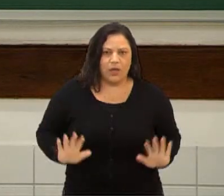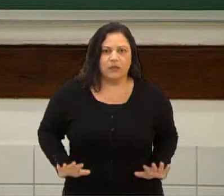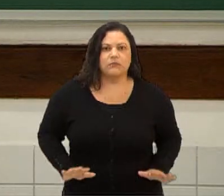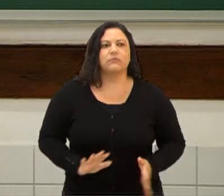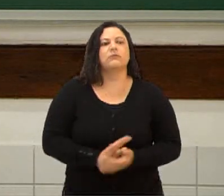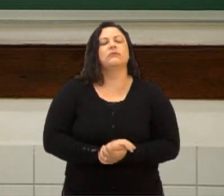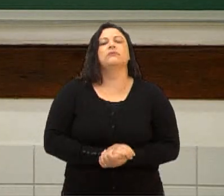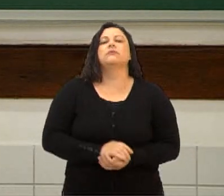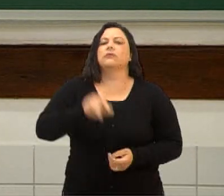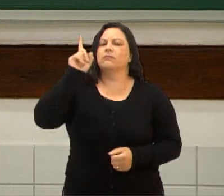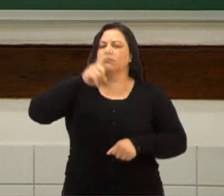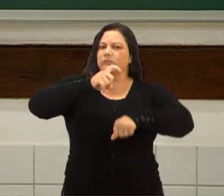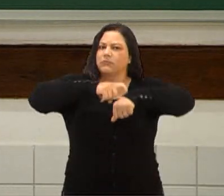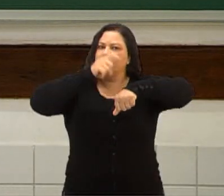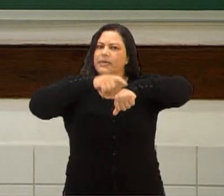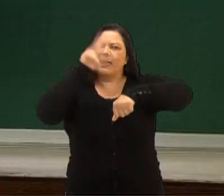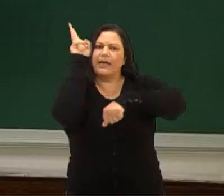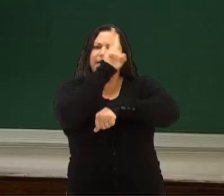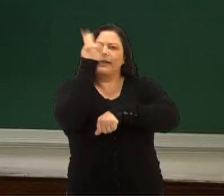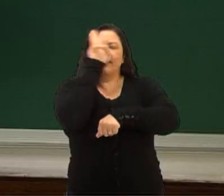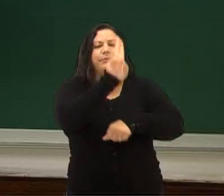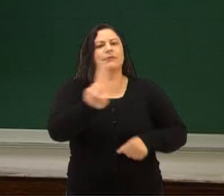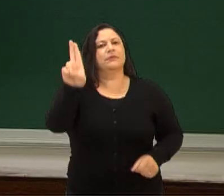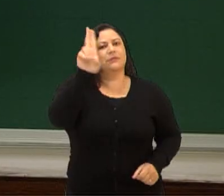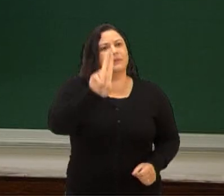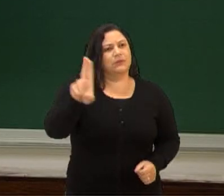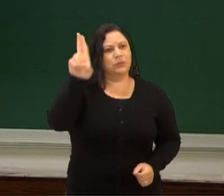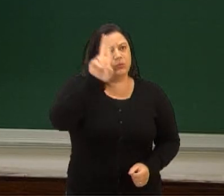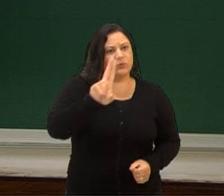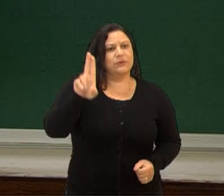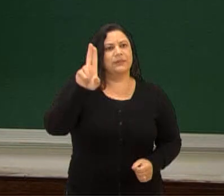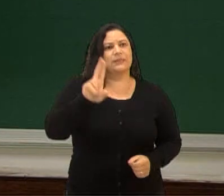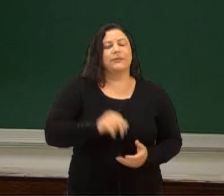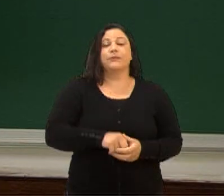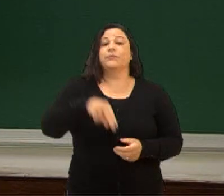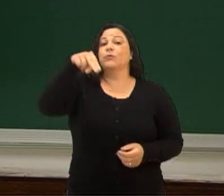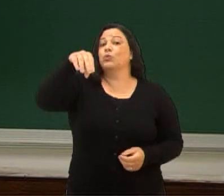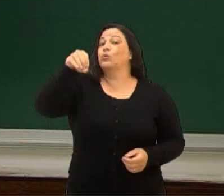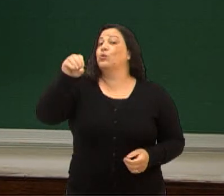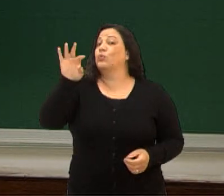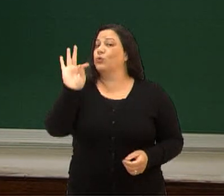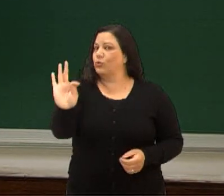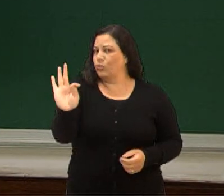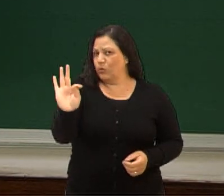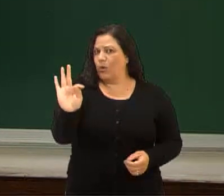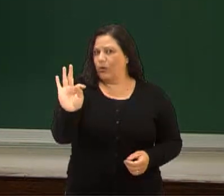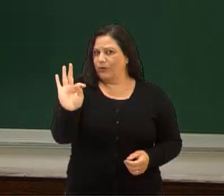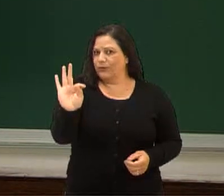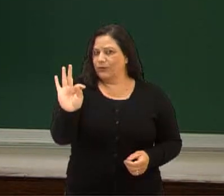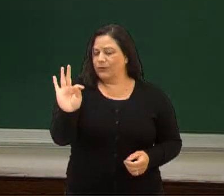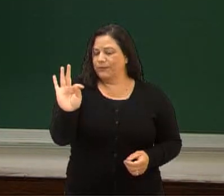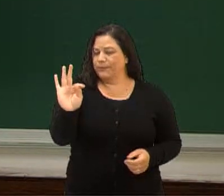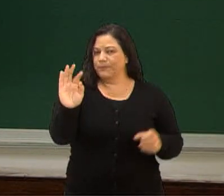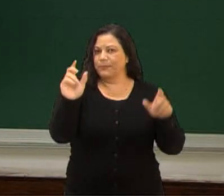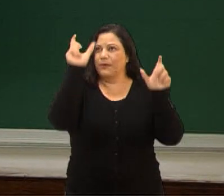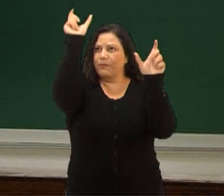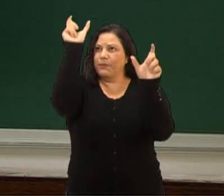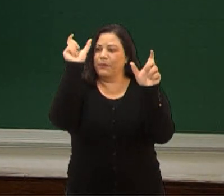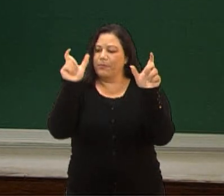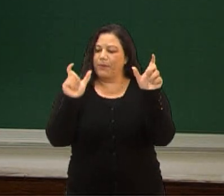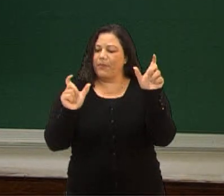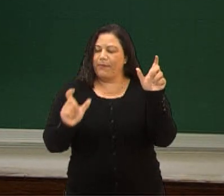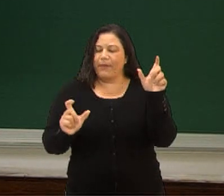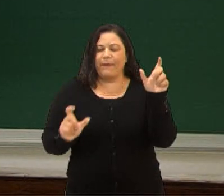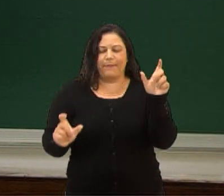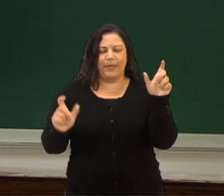Vou dar um tempinho, lembra que vocês têm que usar aqui a forma negativa do present perfect para esses verbos. Pode usar a